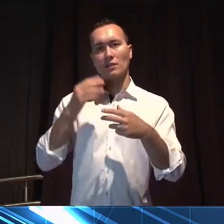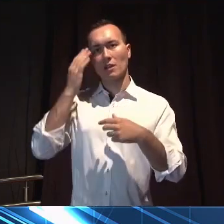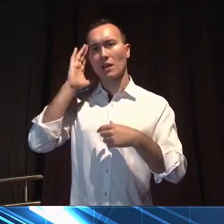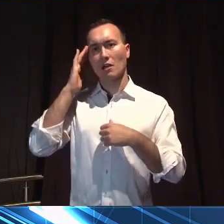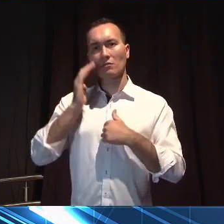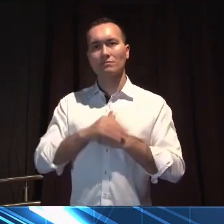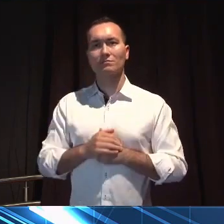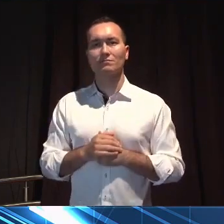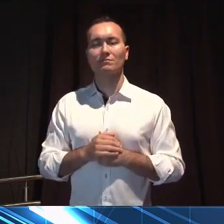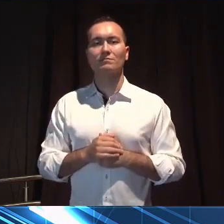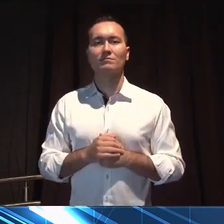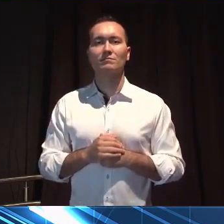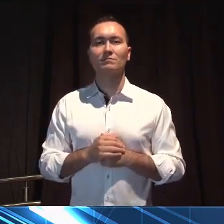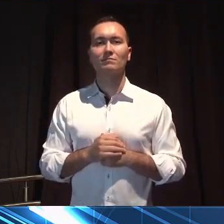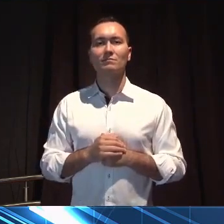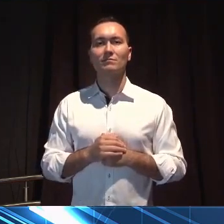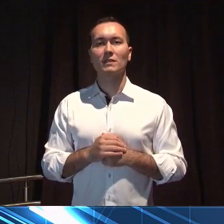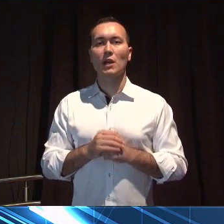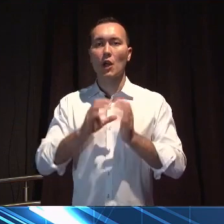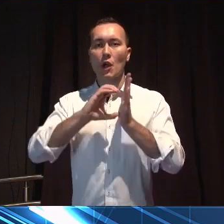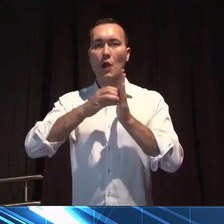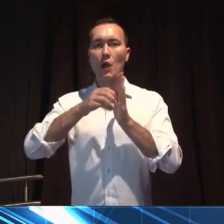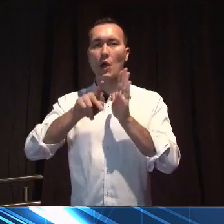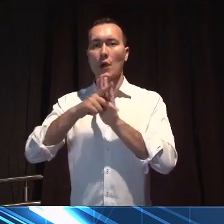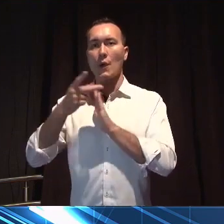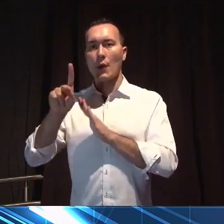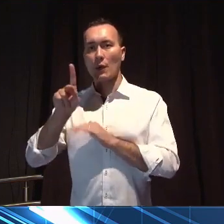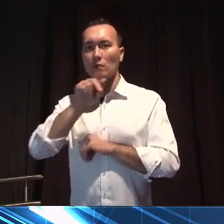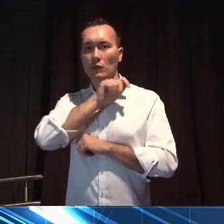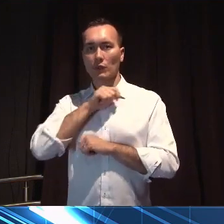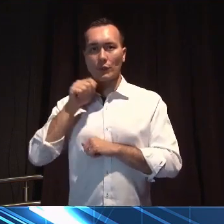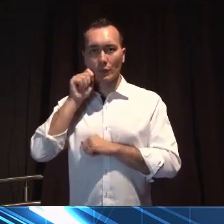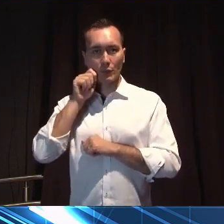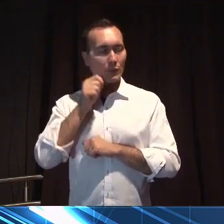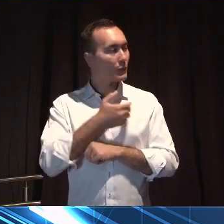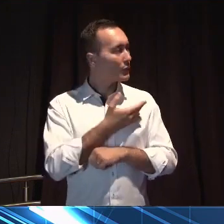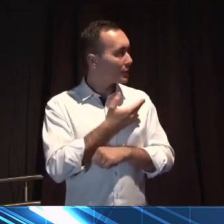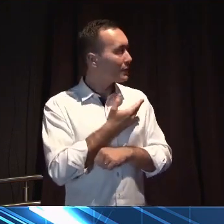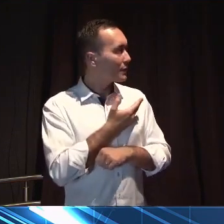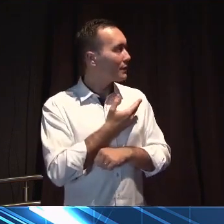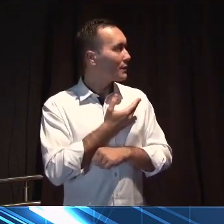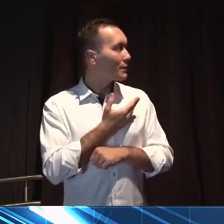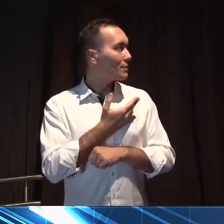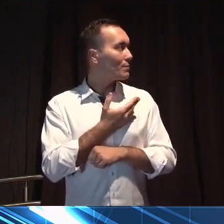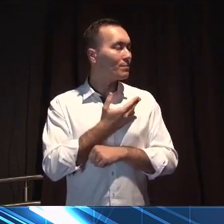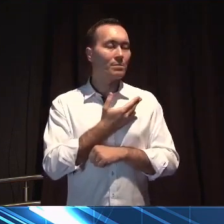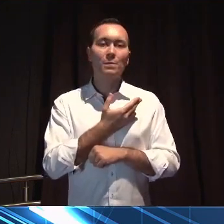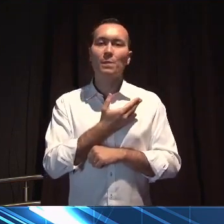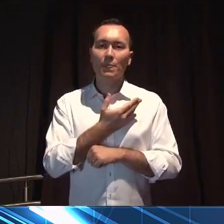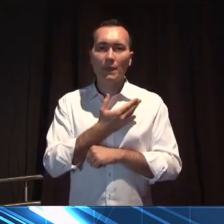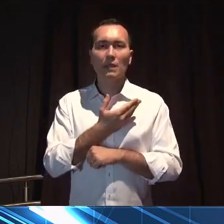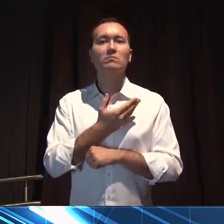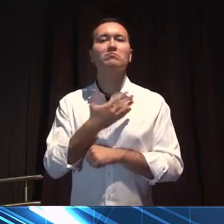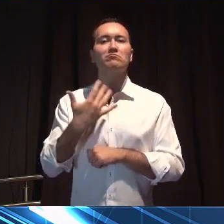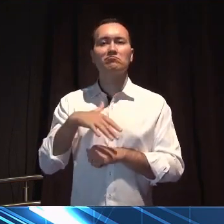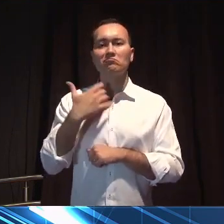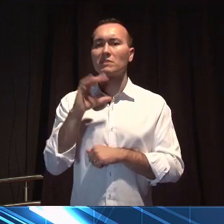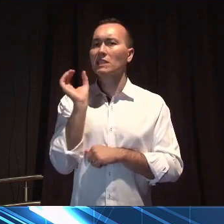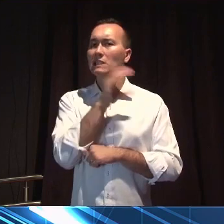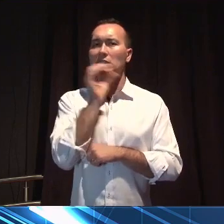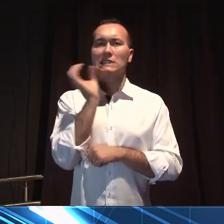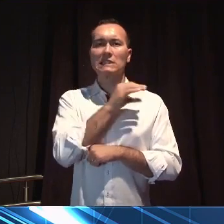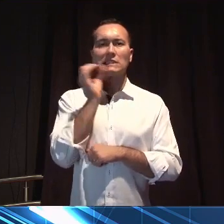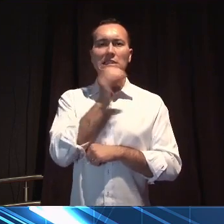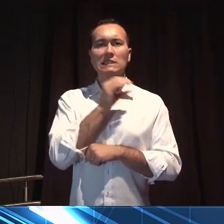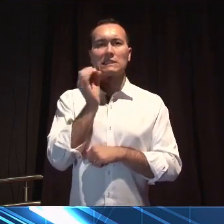isso para nós. E o Dynamo, porque o Dynamo, para quem não conhece, é um Key Value Store da Amazon. Ele é extremamente rápido, né? Tu tem que